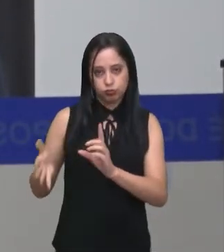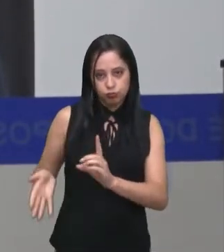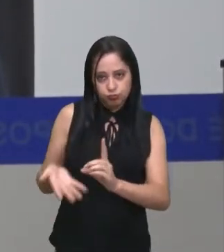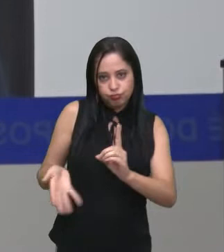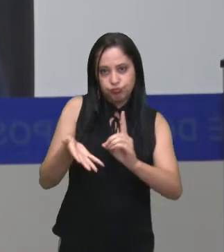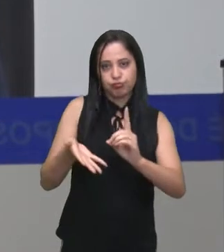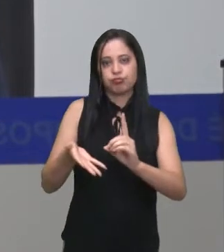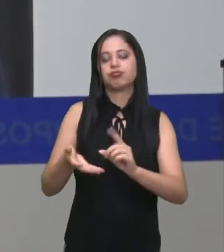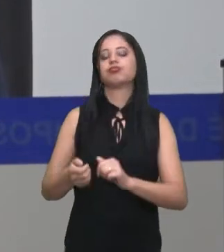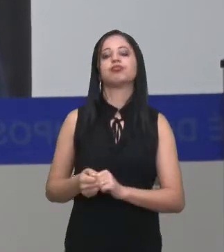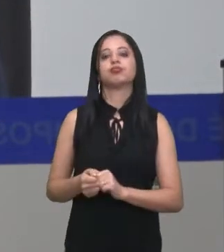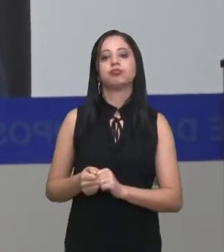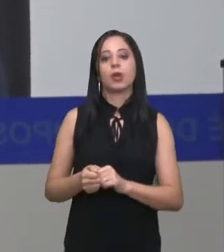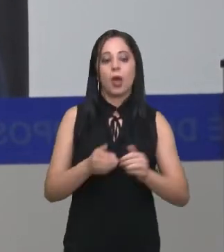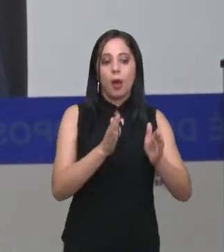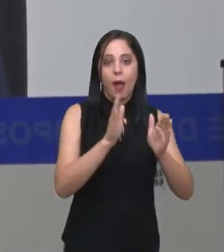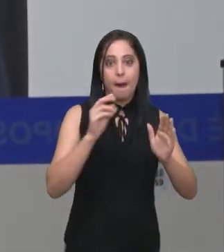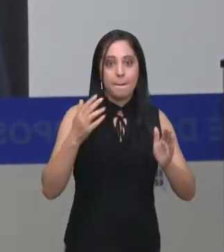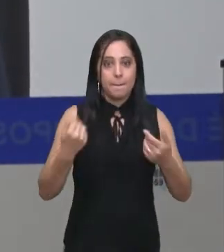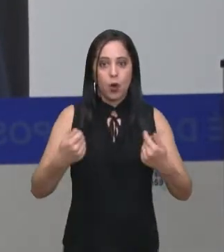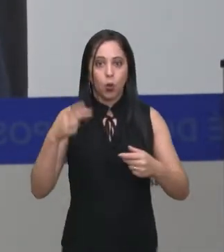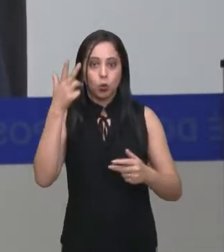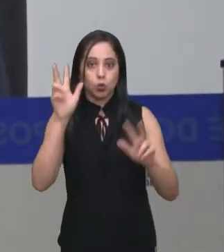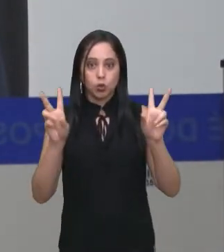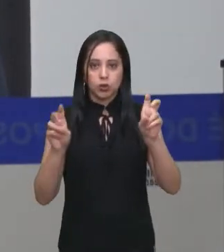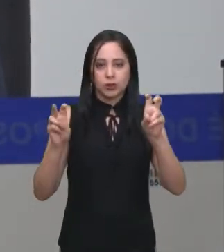é urgente. Termo do prazo para emendas: